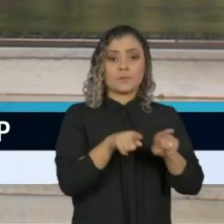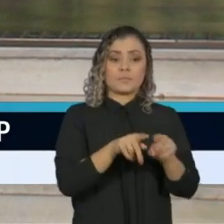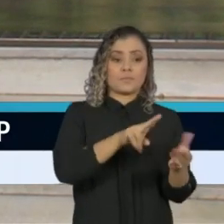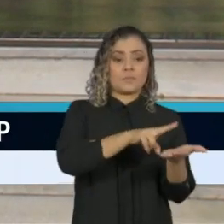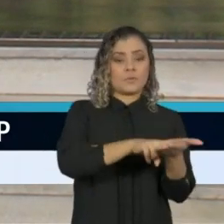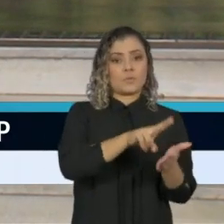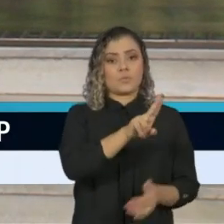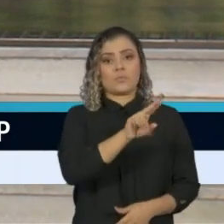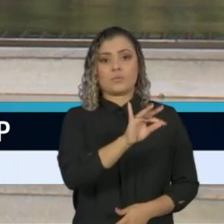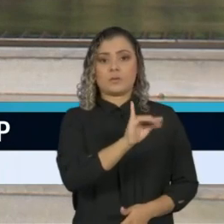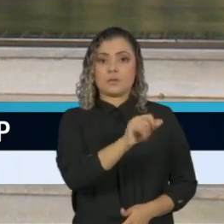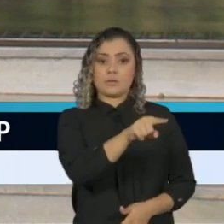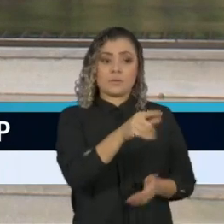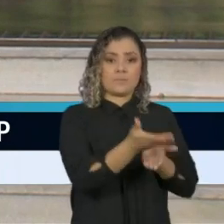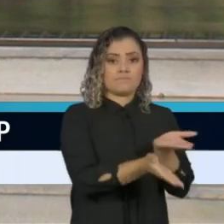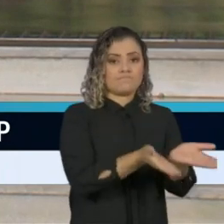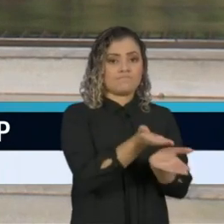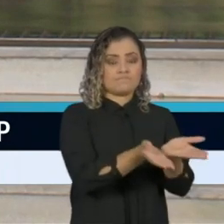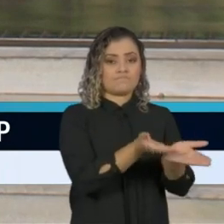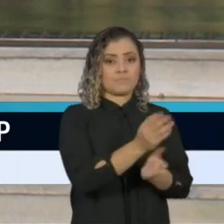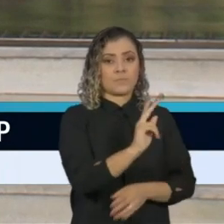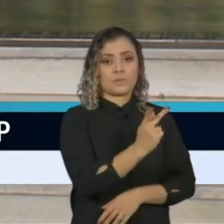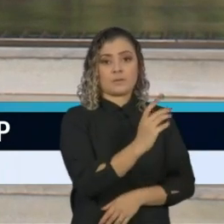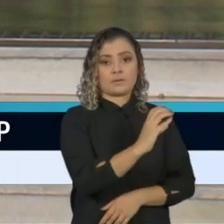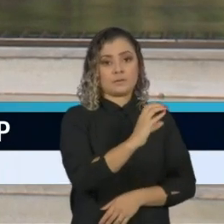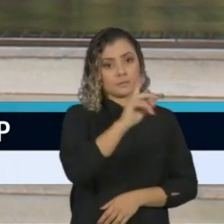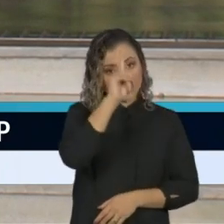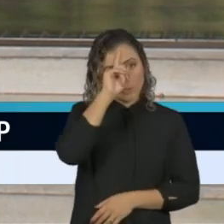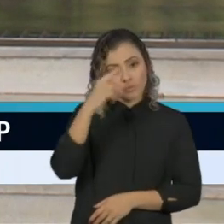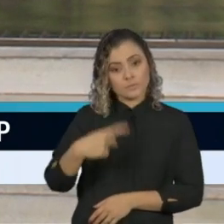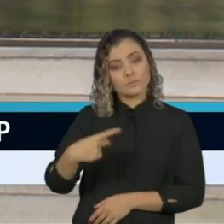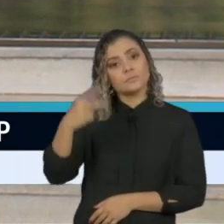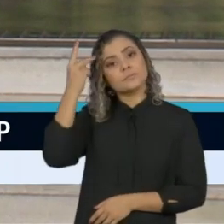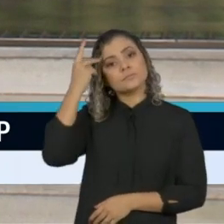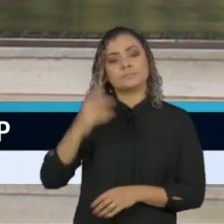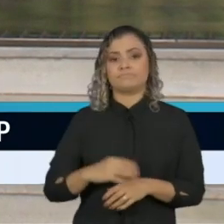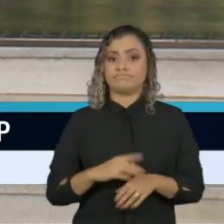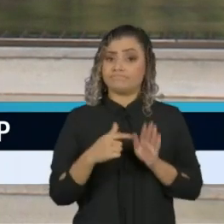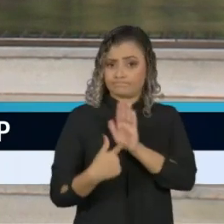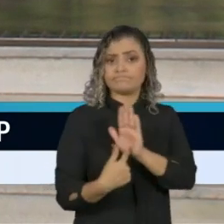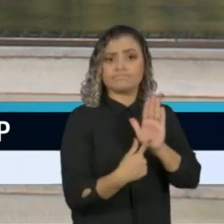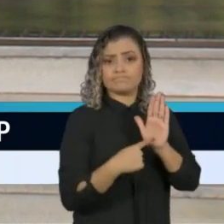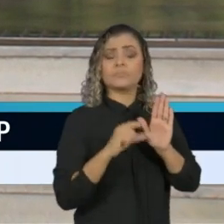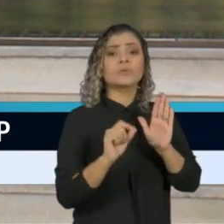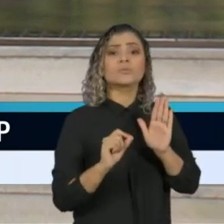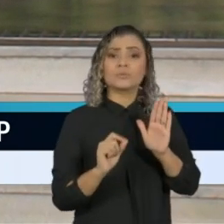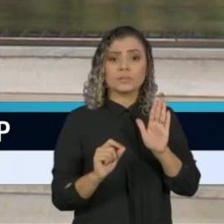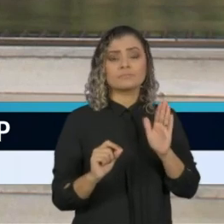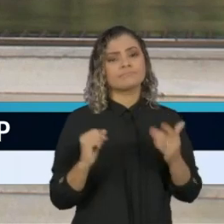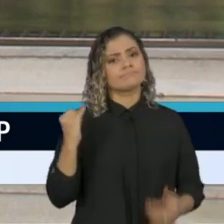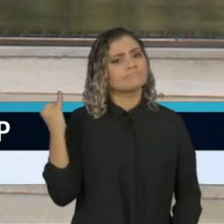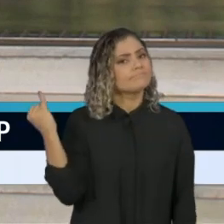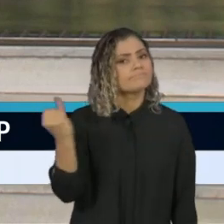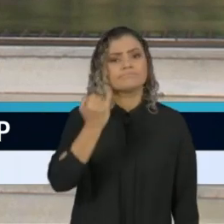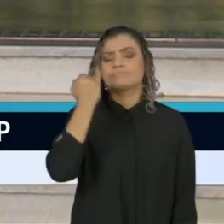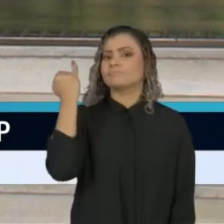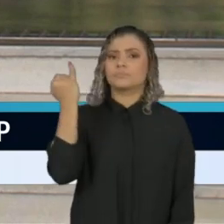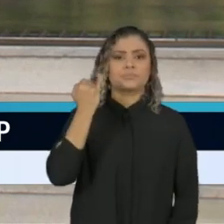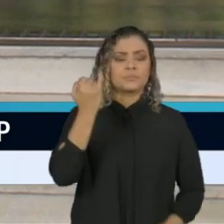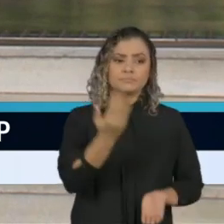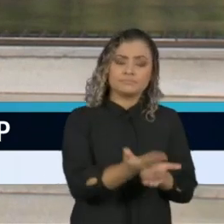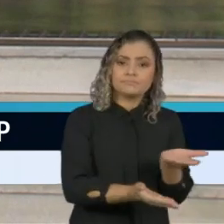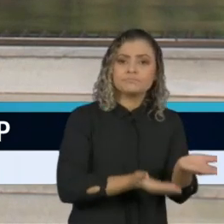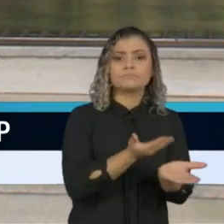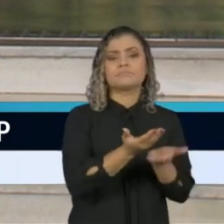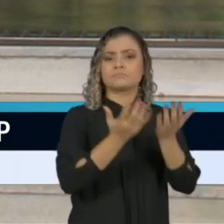equipe multidisciplinar do Hospital das Clínicas. É um exemplo da importância do trabalho,